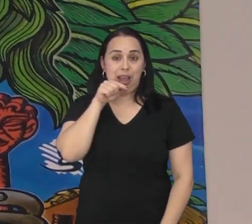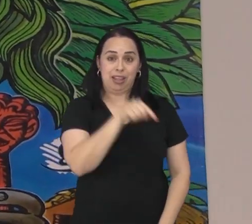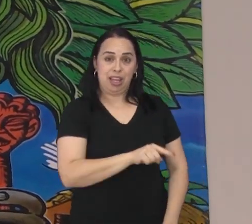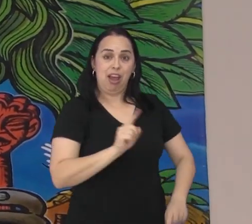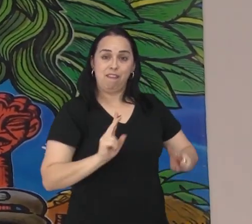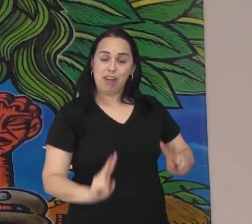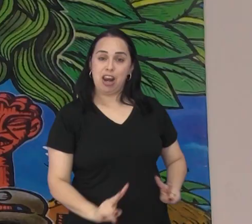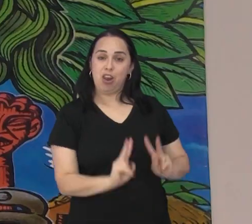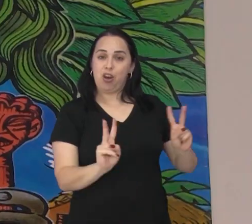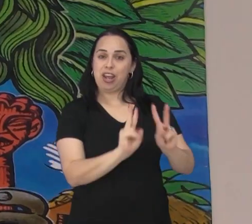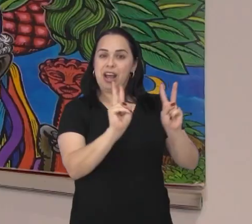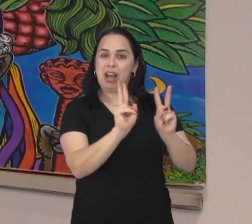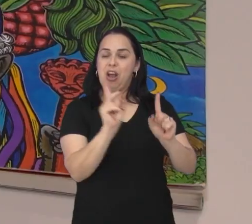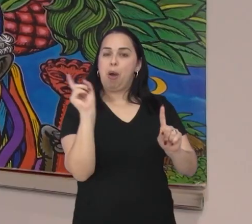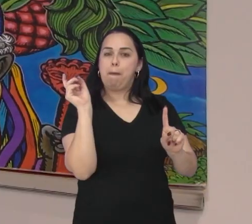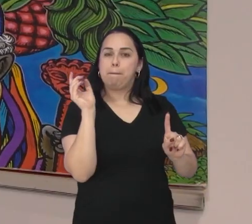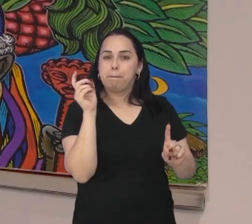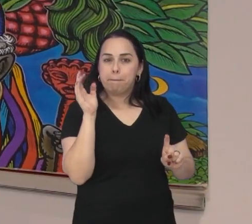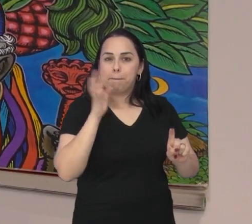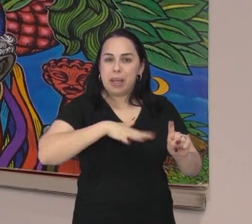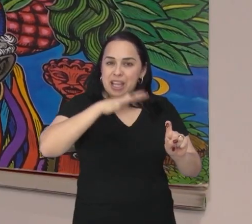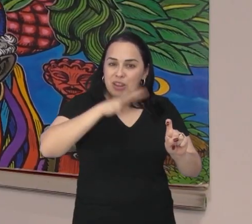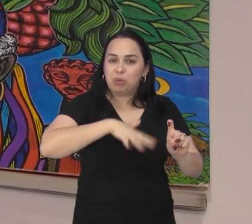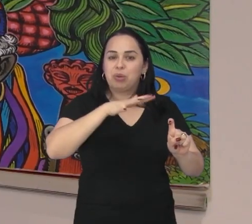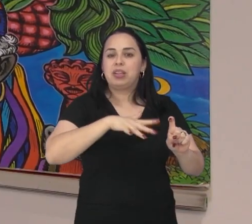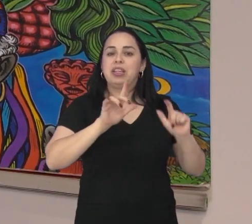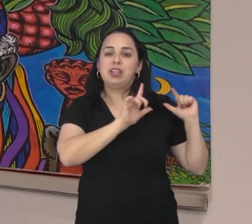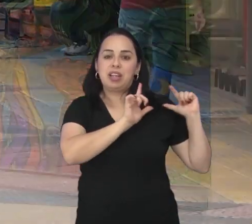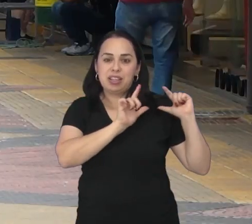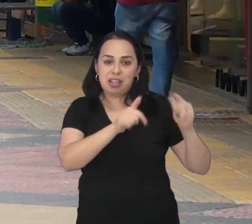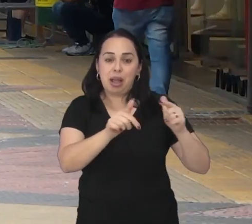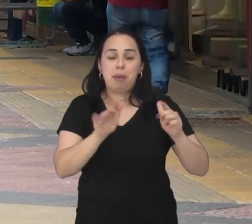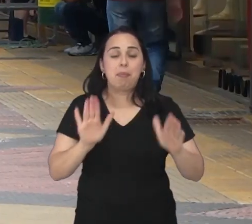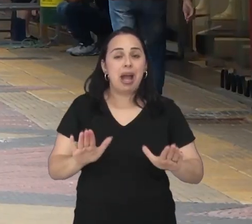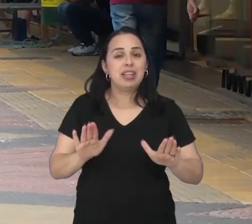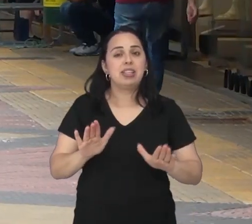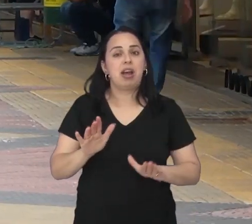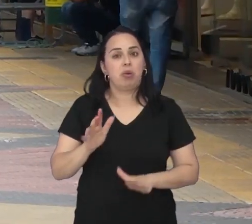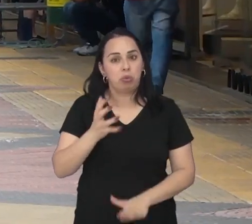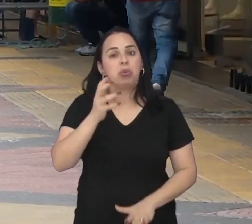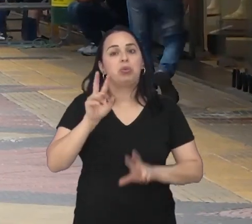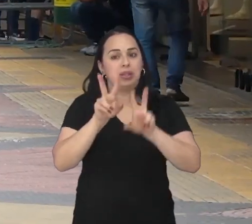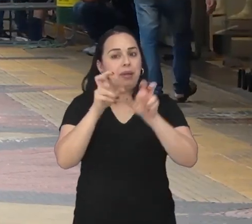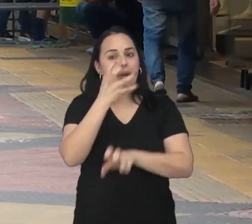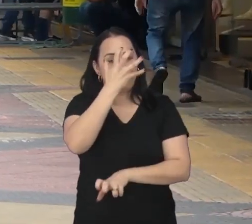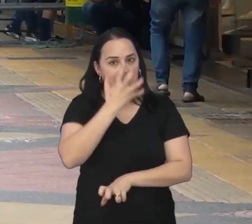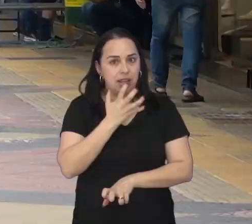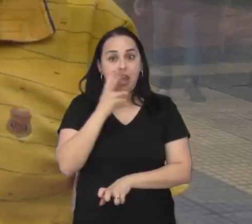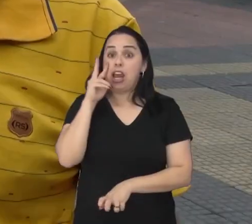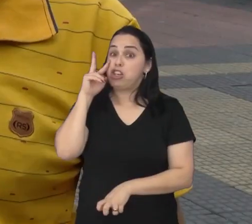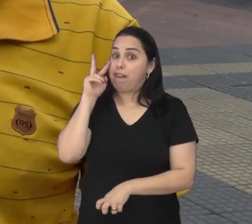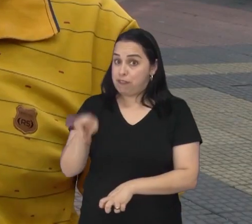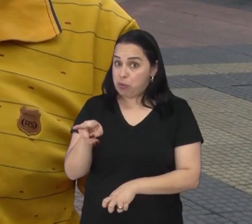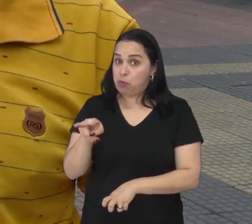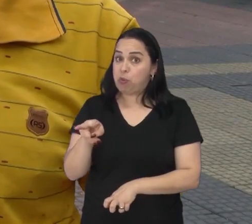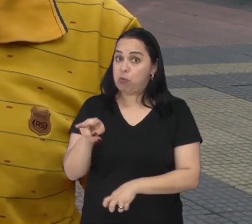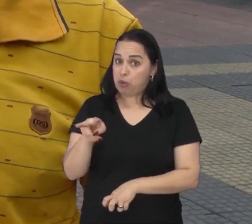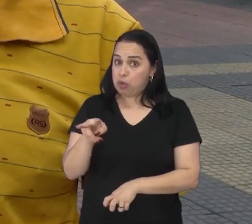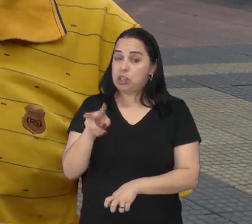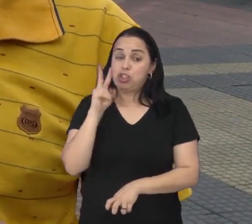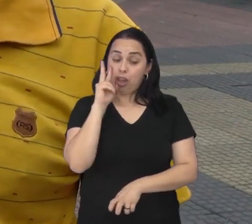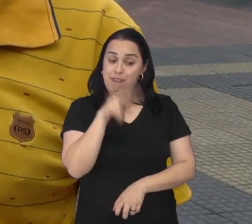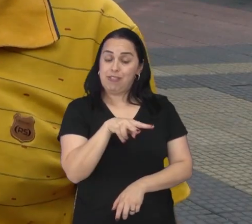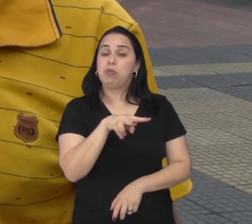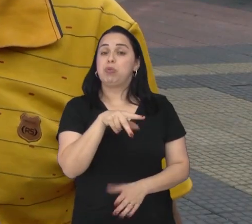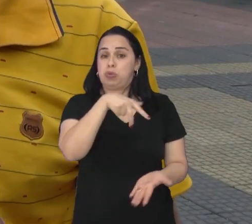uma forma de valorizar os mitos e tradições nacionais. Mas para muita gente, o assunto é sério. O Giovanni já viu,